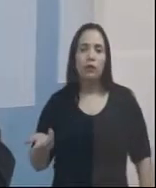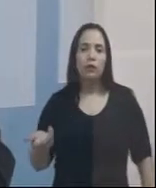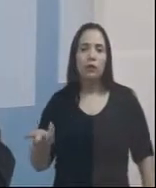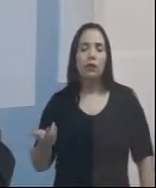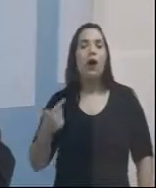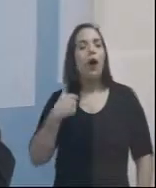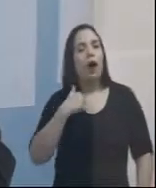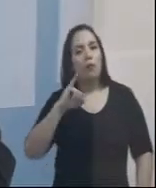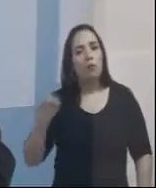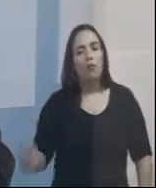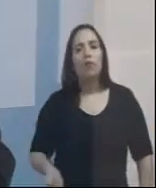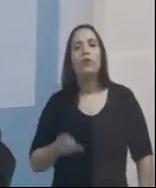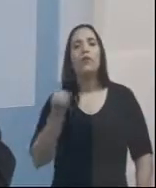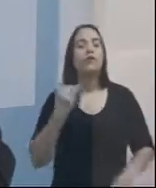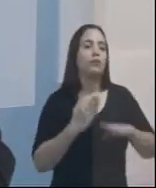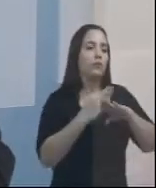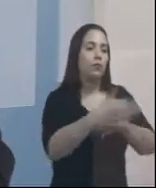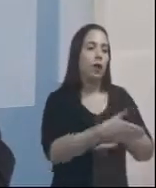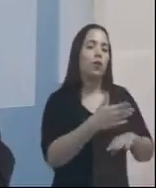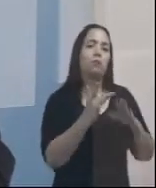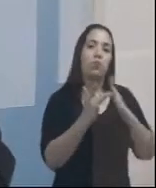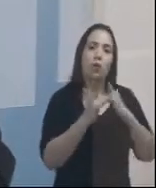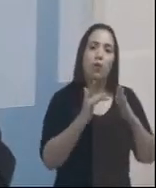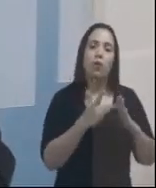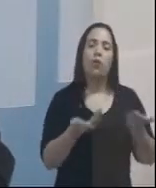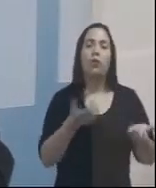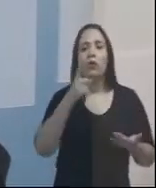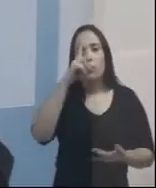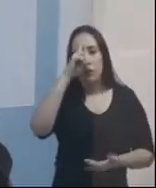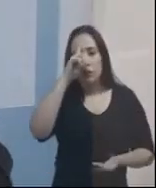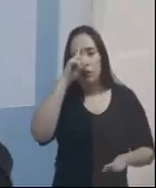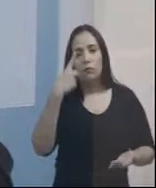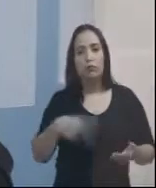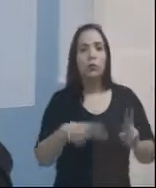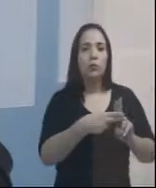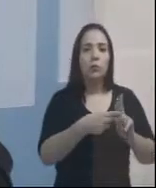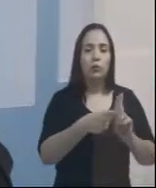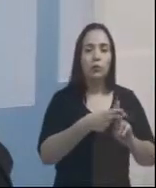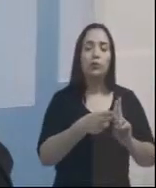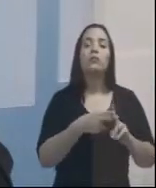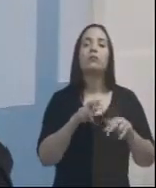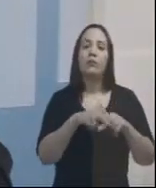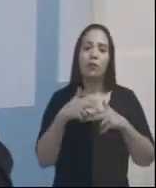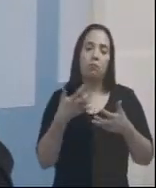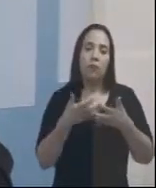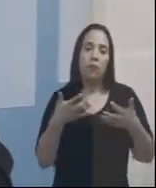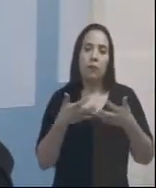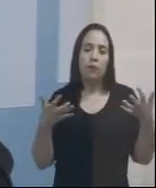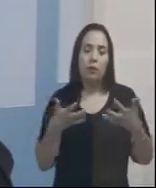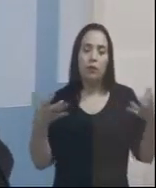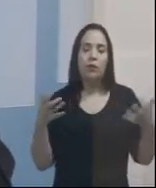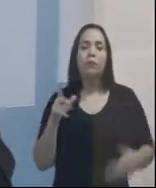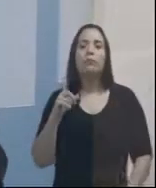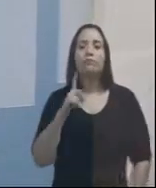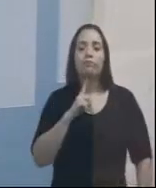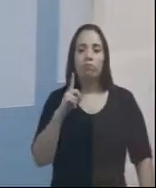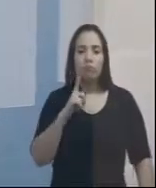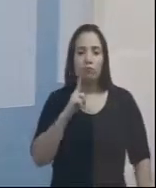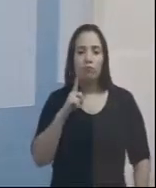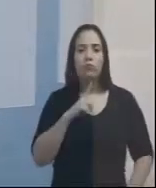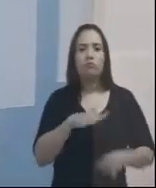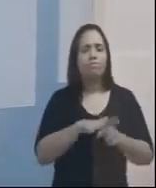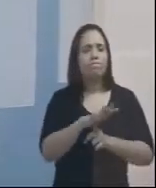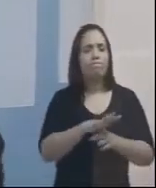posto de saúde do município, ele vai para o hospital do estado. Então, essa clientela cresceu muito. A procura cresceu muito maior